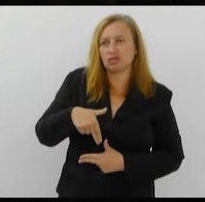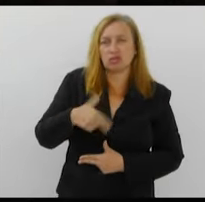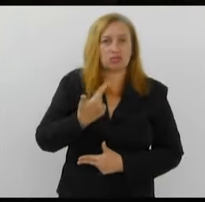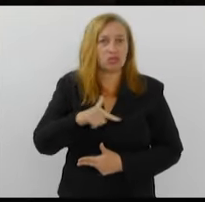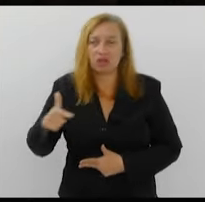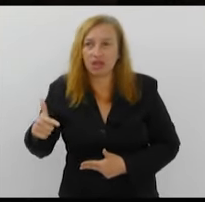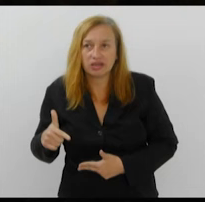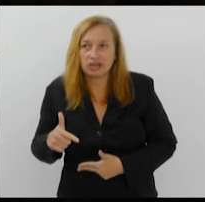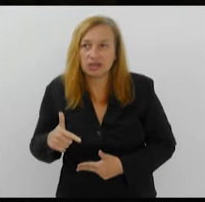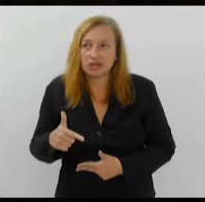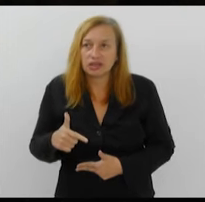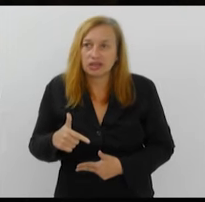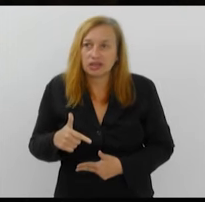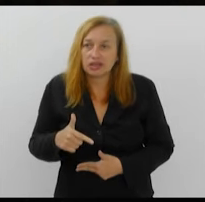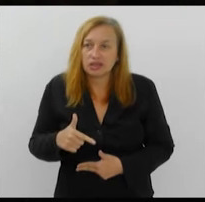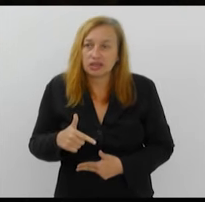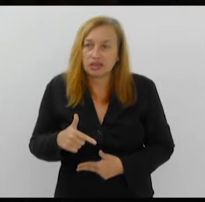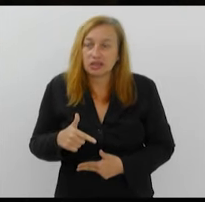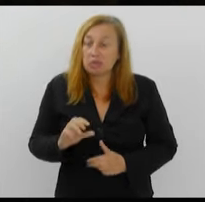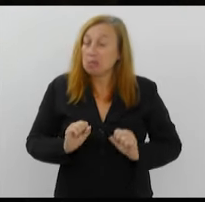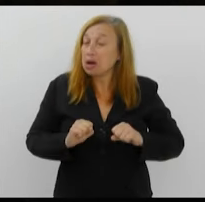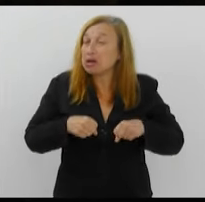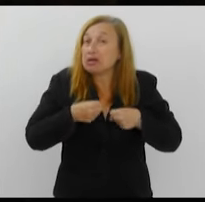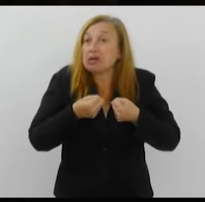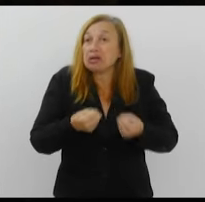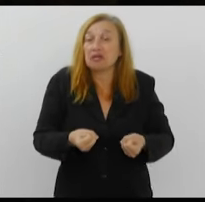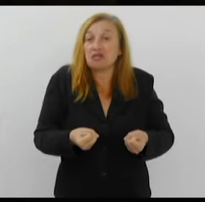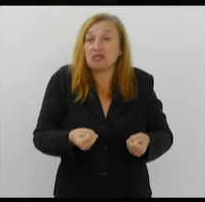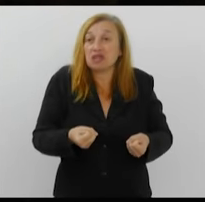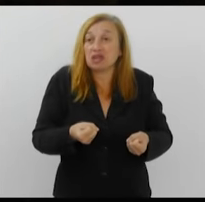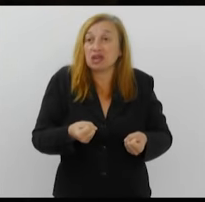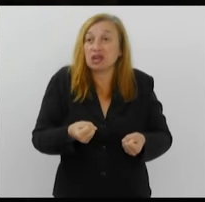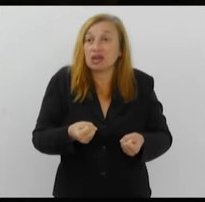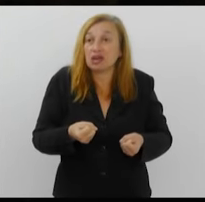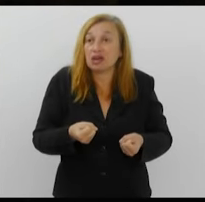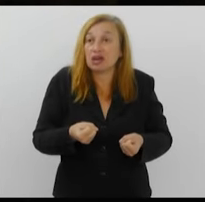tem, para defender